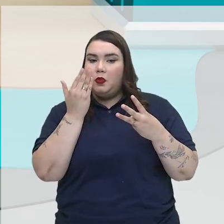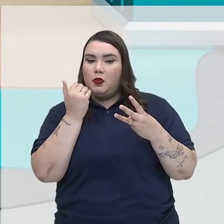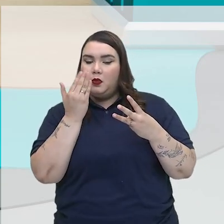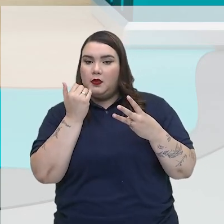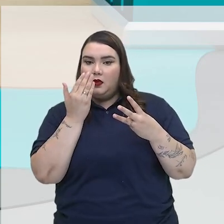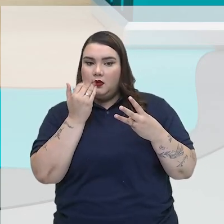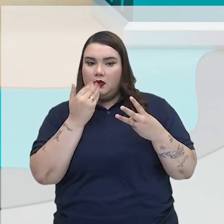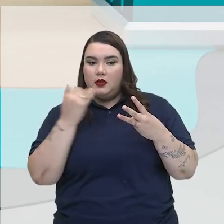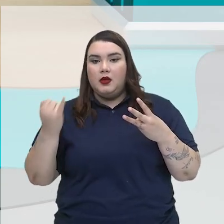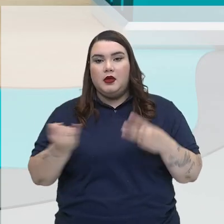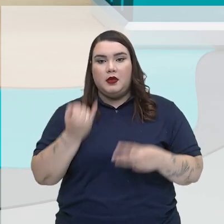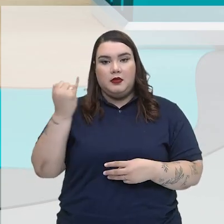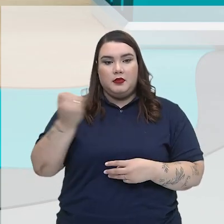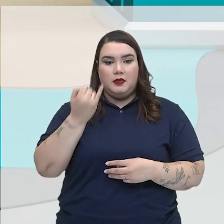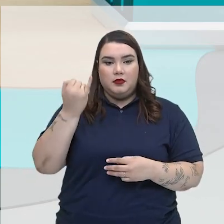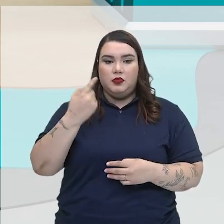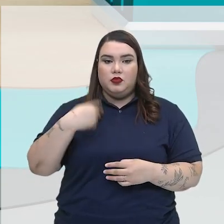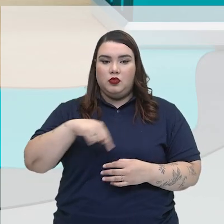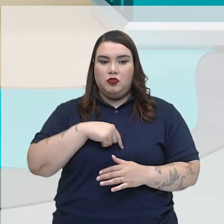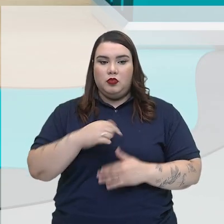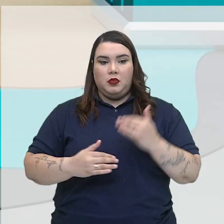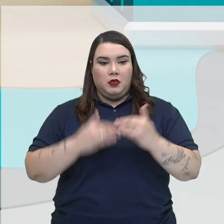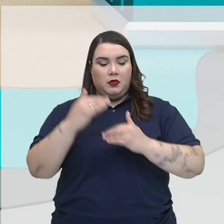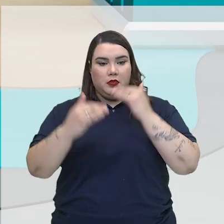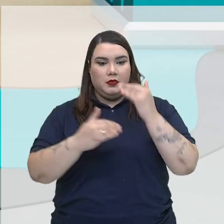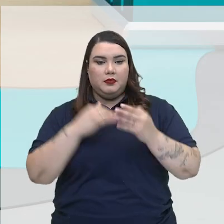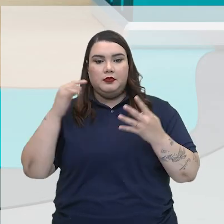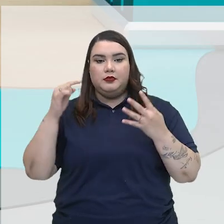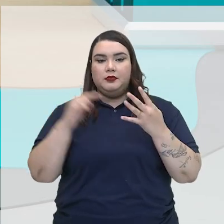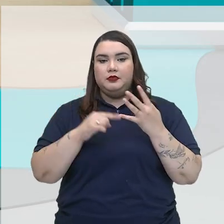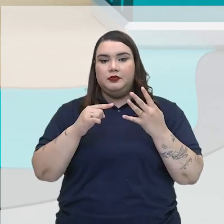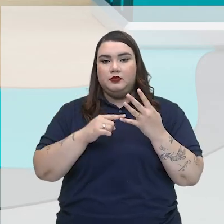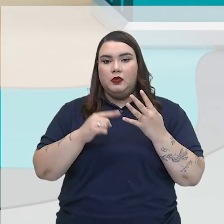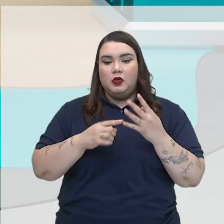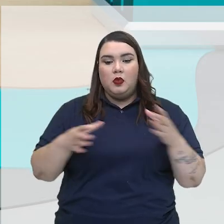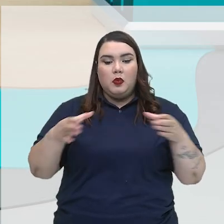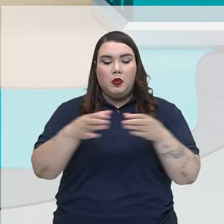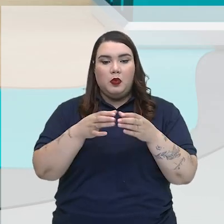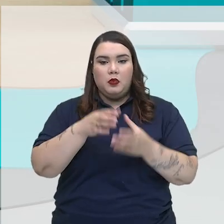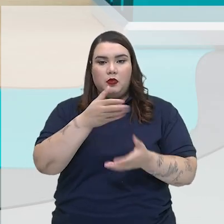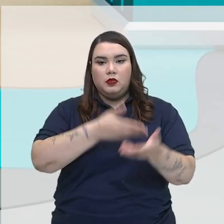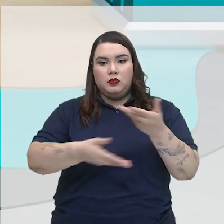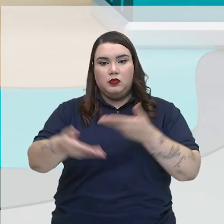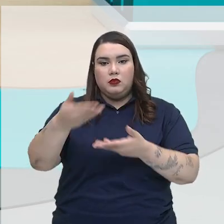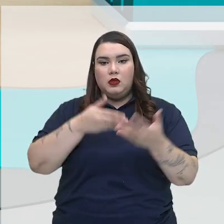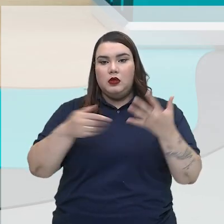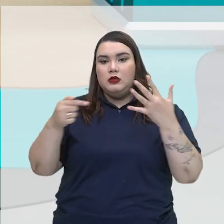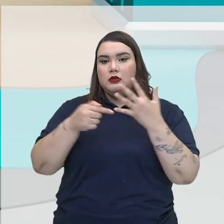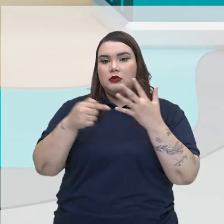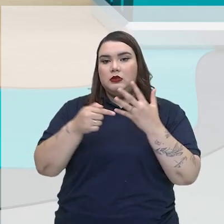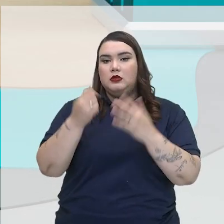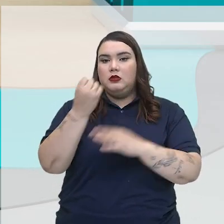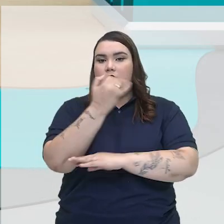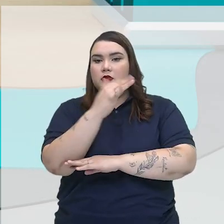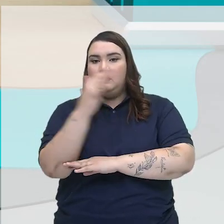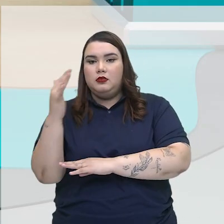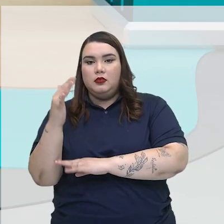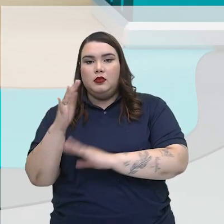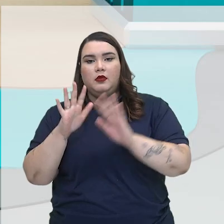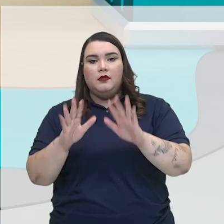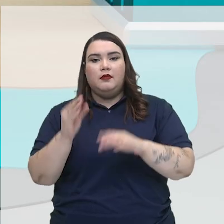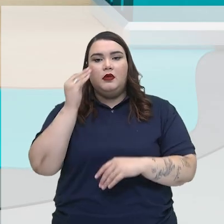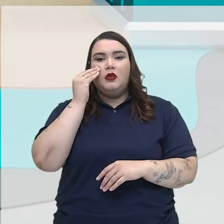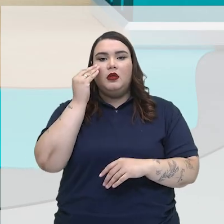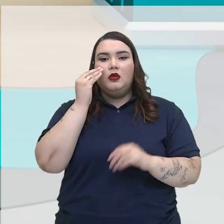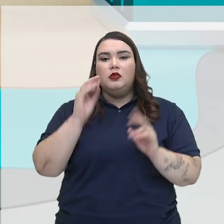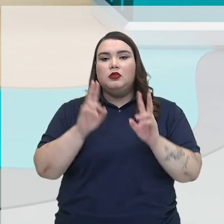nosso desenvolvimento. A coletiva e a ambiental. Vamos lembrar um pouquinho sobre a